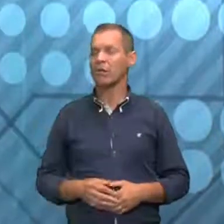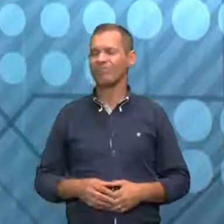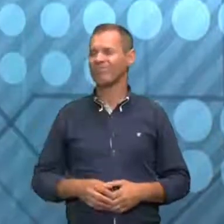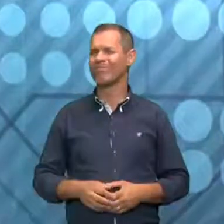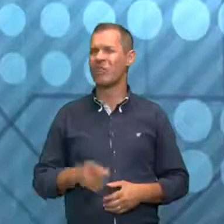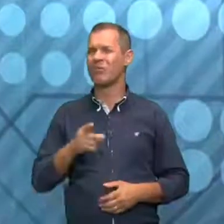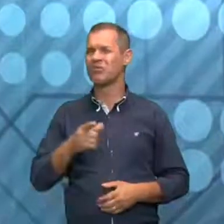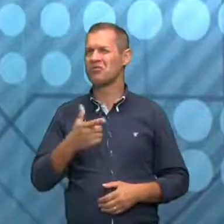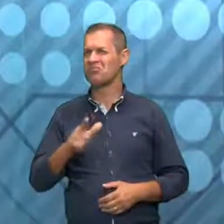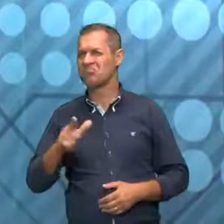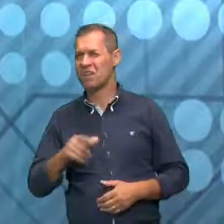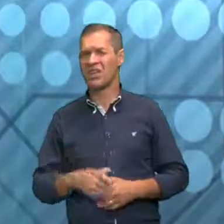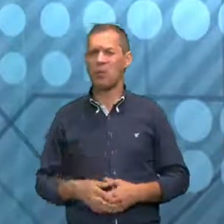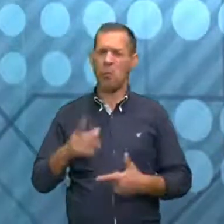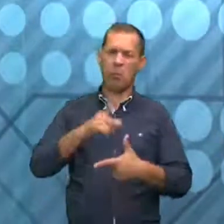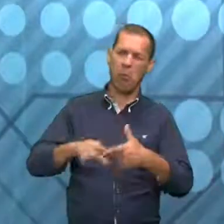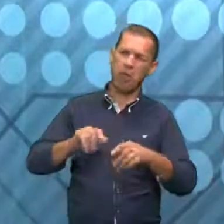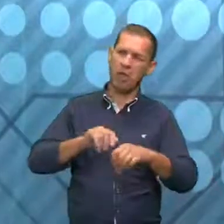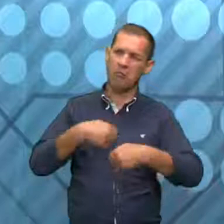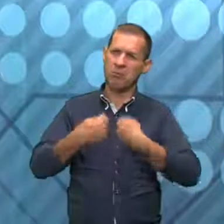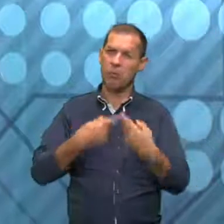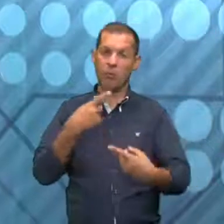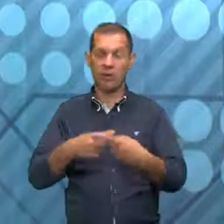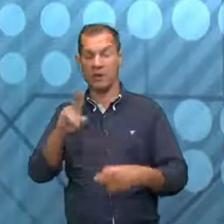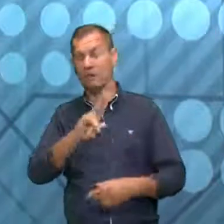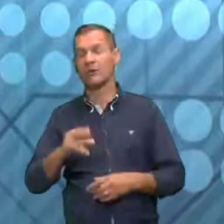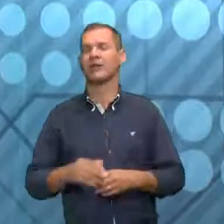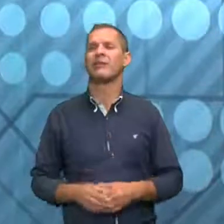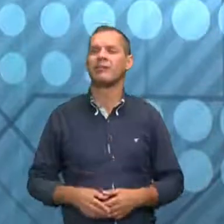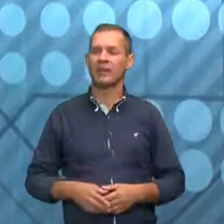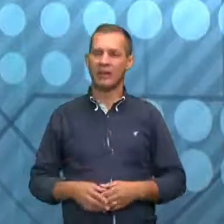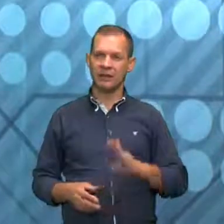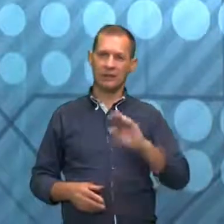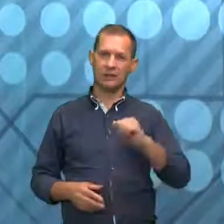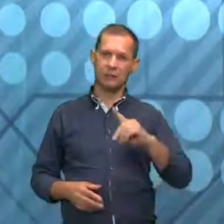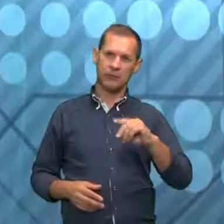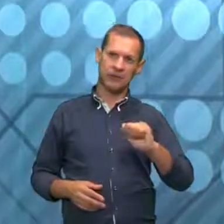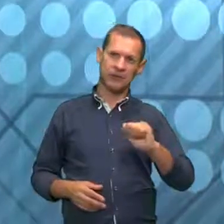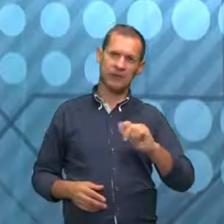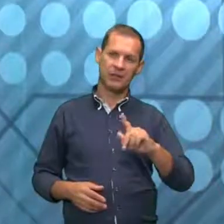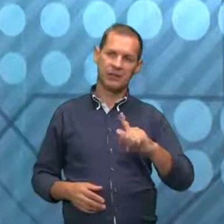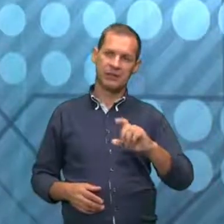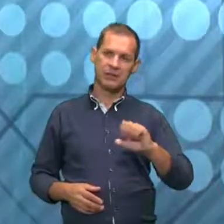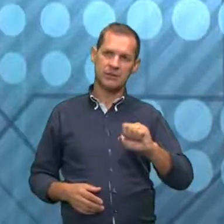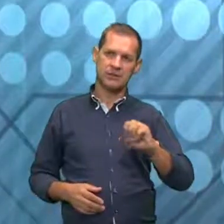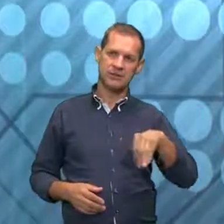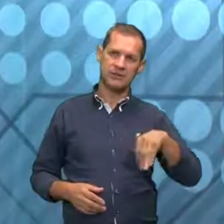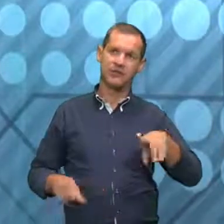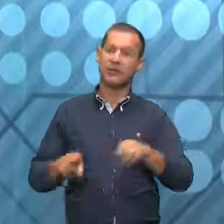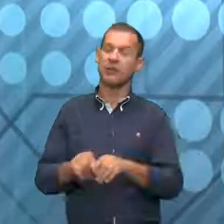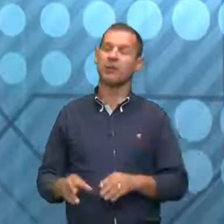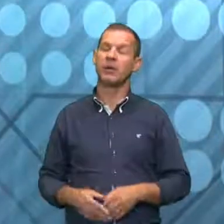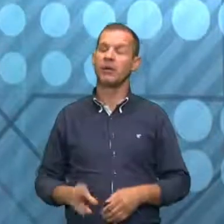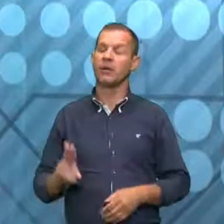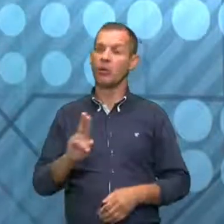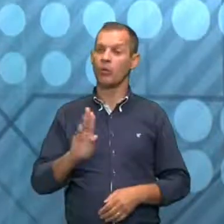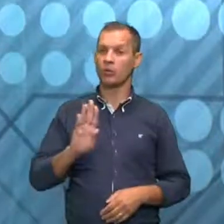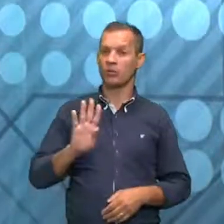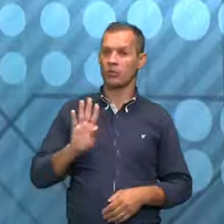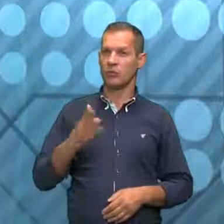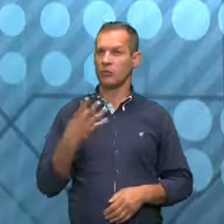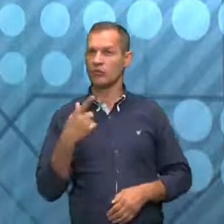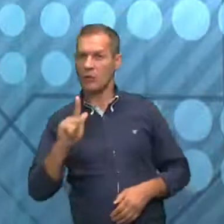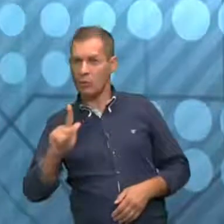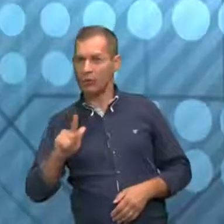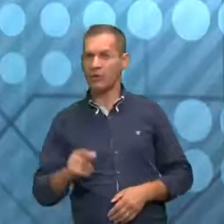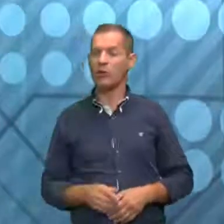vai ter, às vezes, degradação de sinal, porque você vai utilizar a banda GSM e, simultaneamente, vai utilizar a banda 4G, que é uma